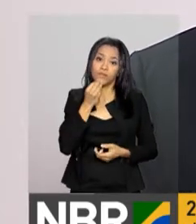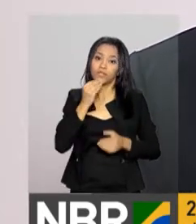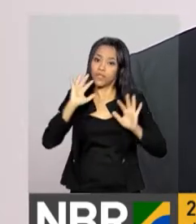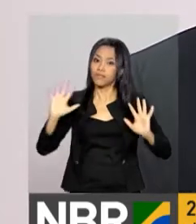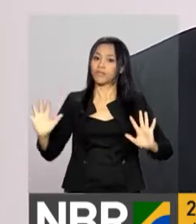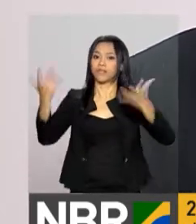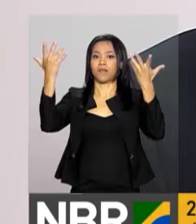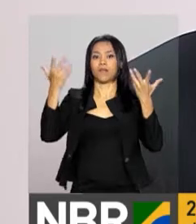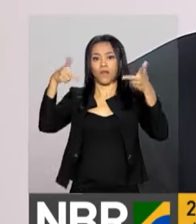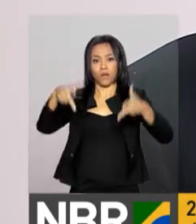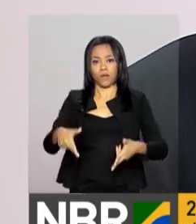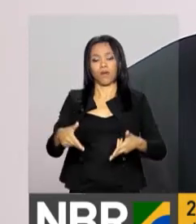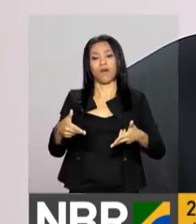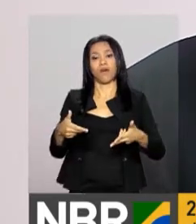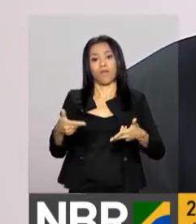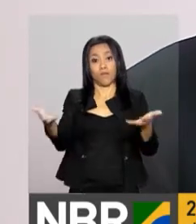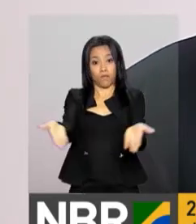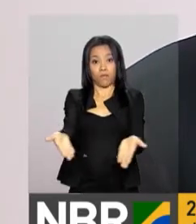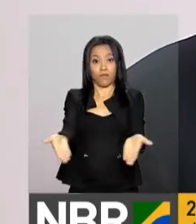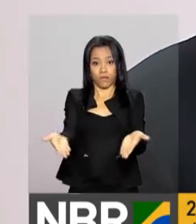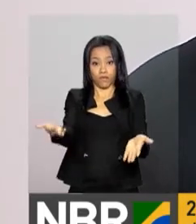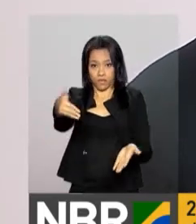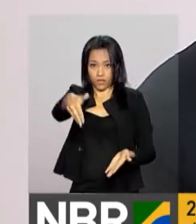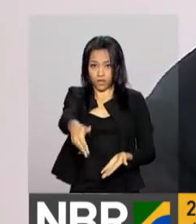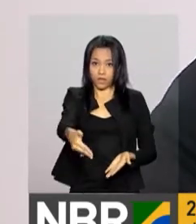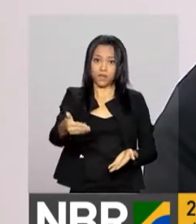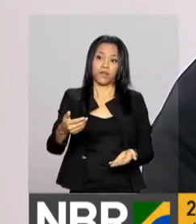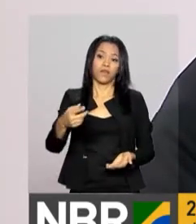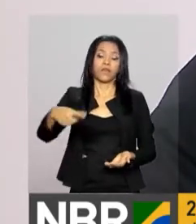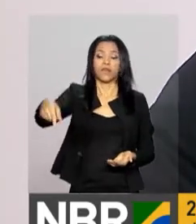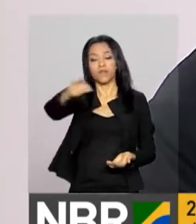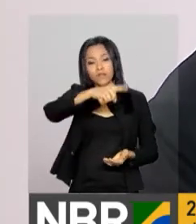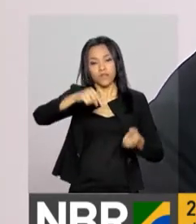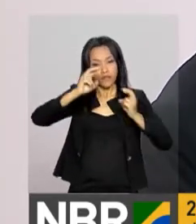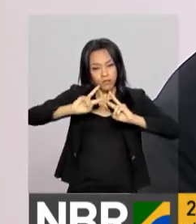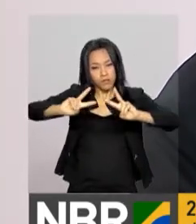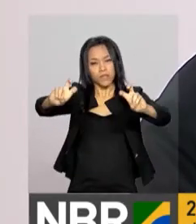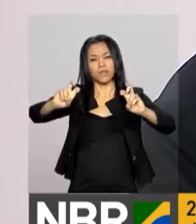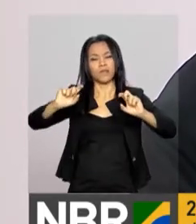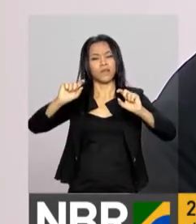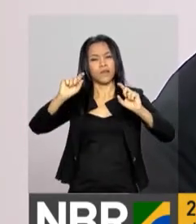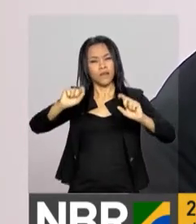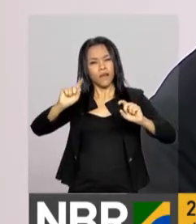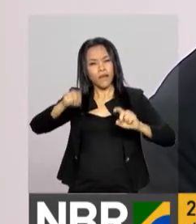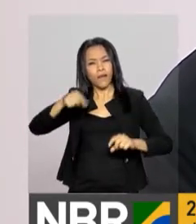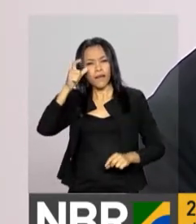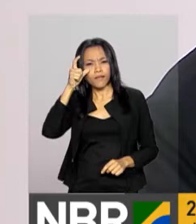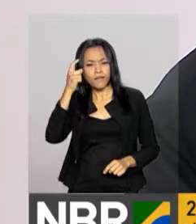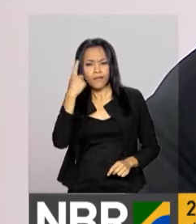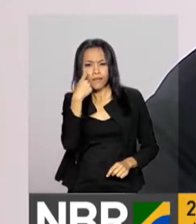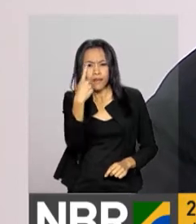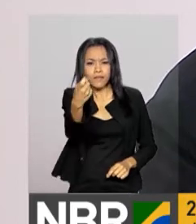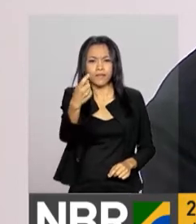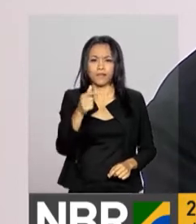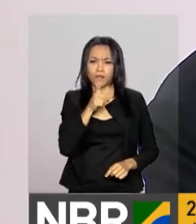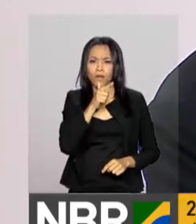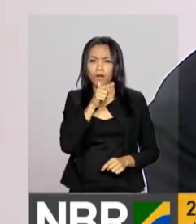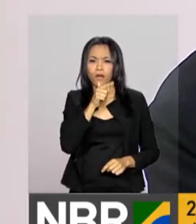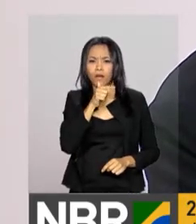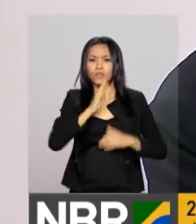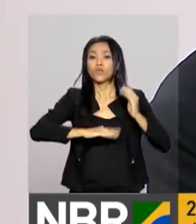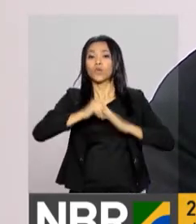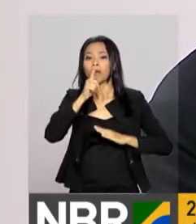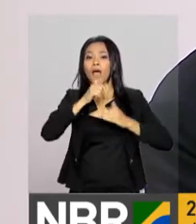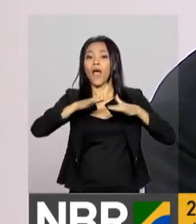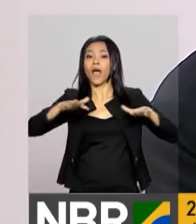comemorando no dia de hoje e vejam que interessante nessa questão das águas há poucos dias estive